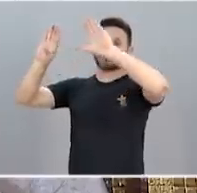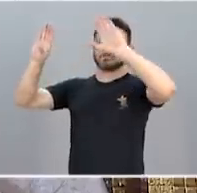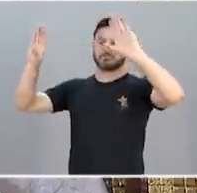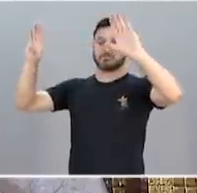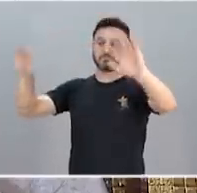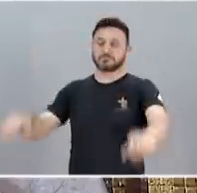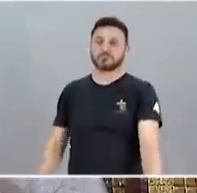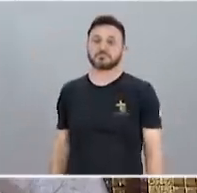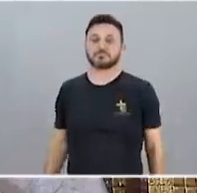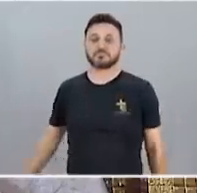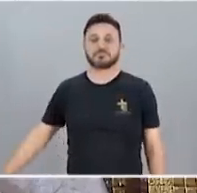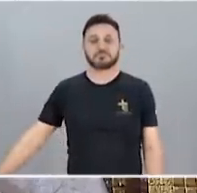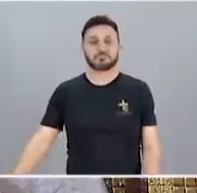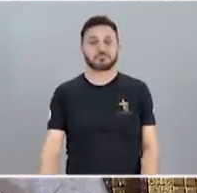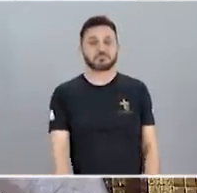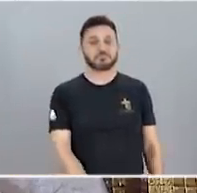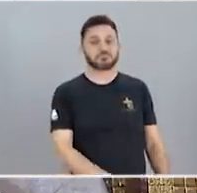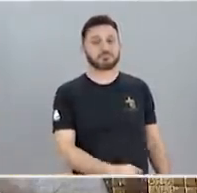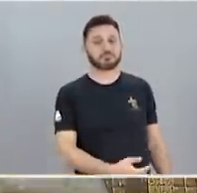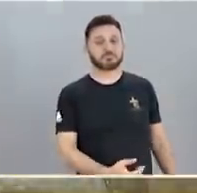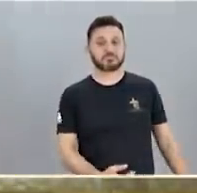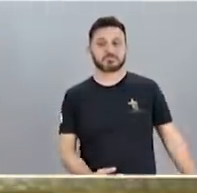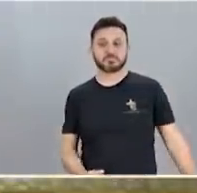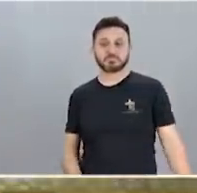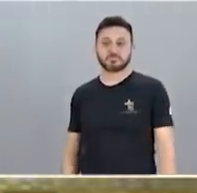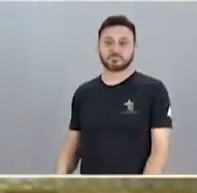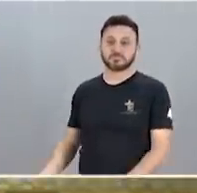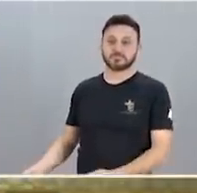céus, na